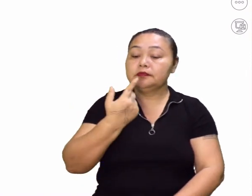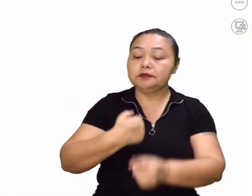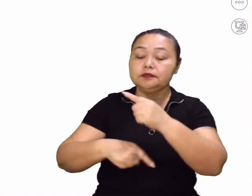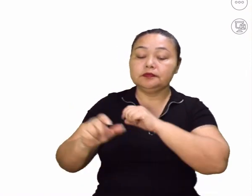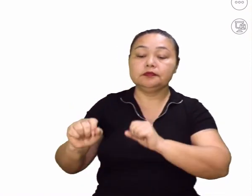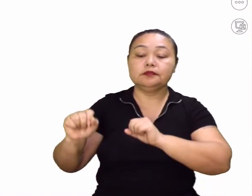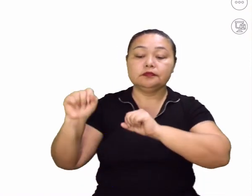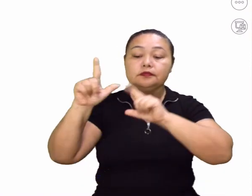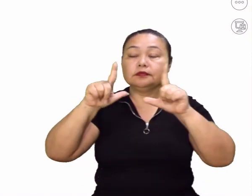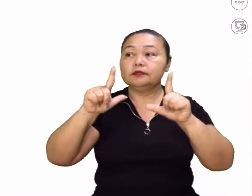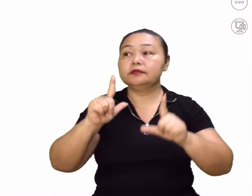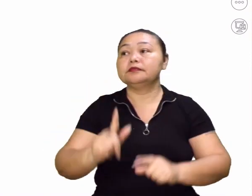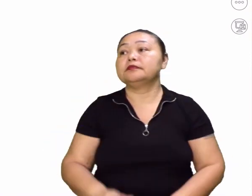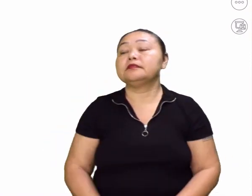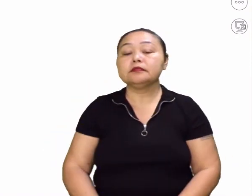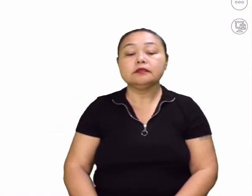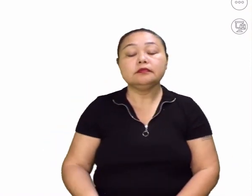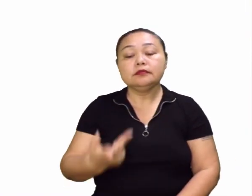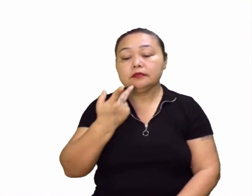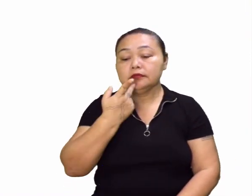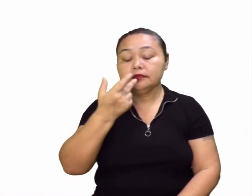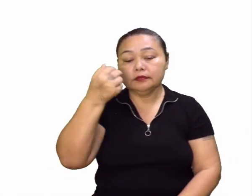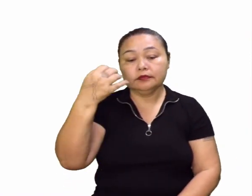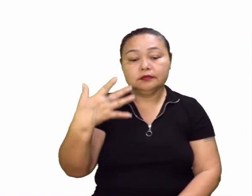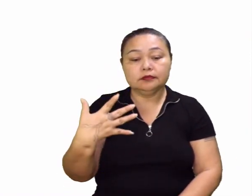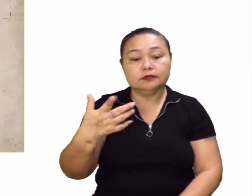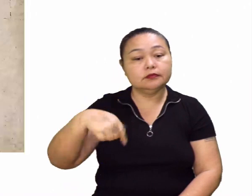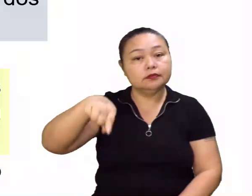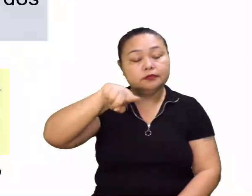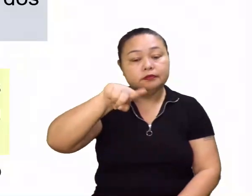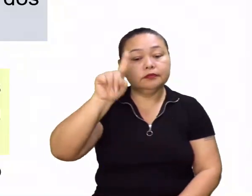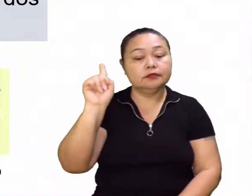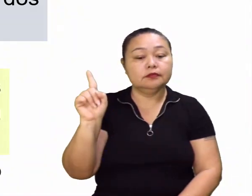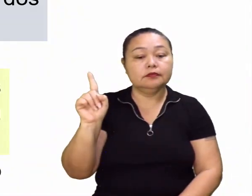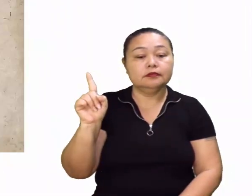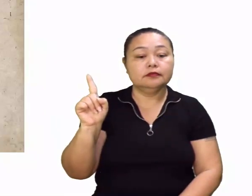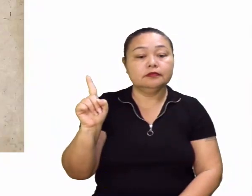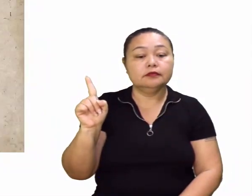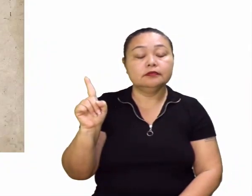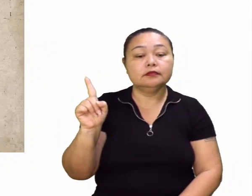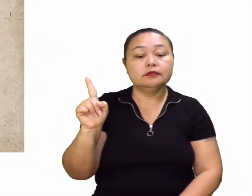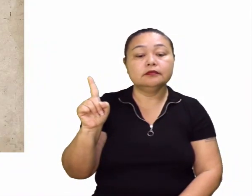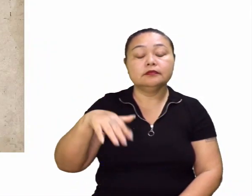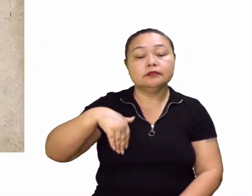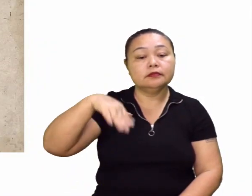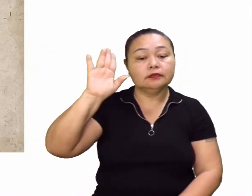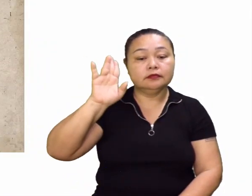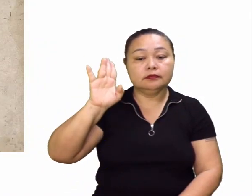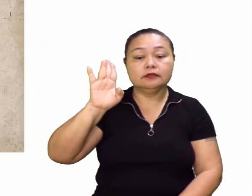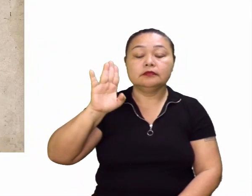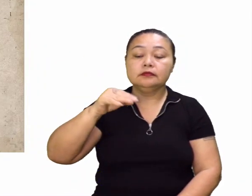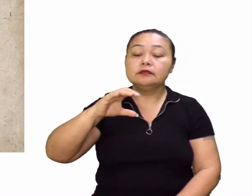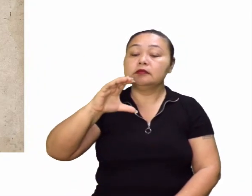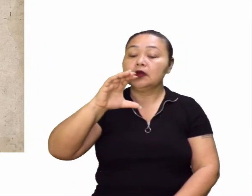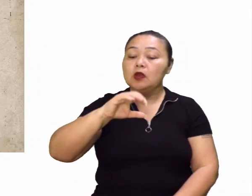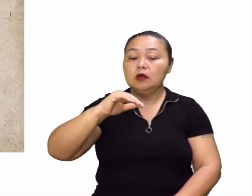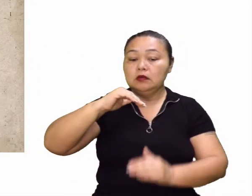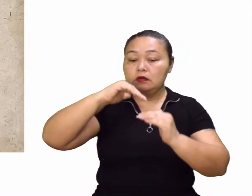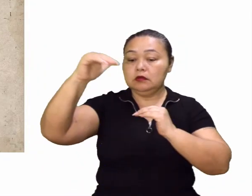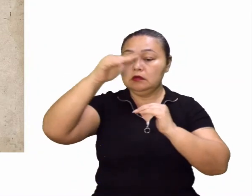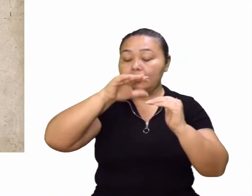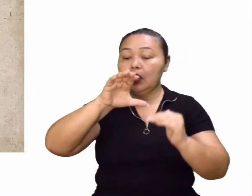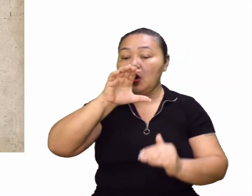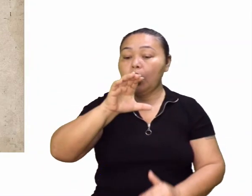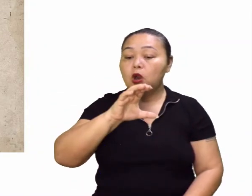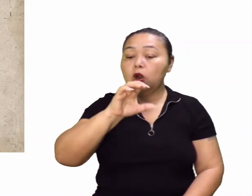lá no slide anterior? Por favor. Só para falar para os nossos alunos o seguinte, ó, que além dos pontos colaterais, a gente